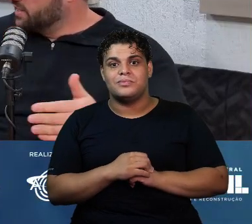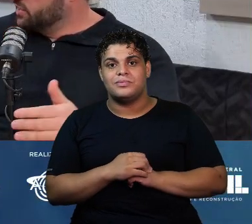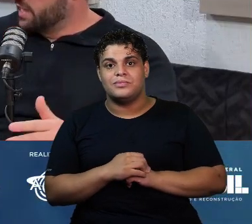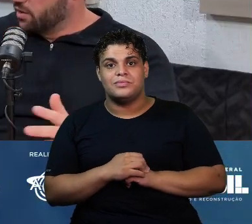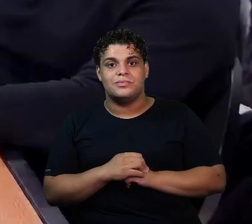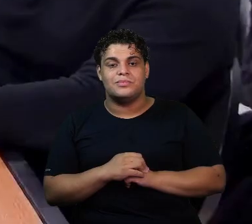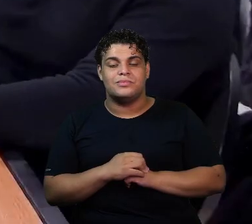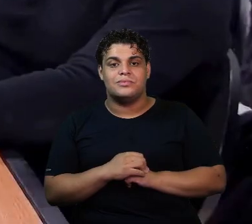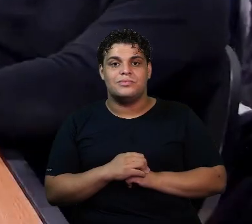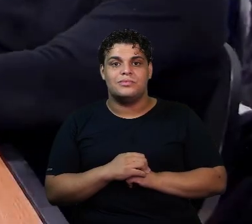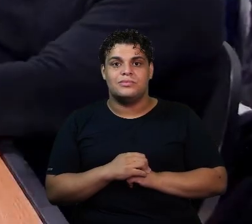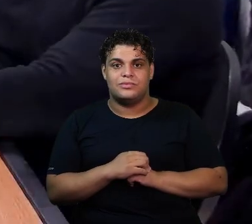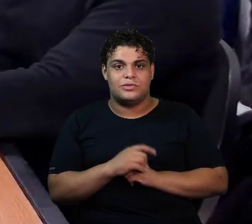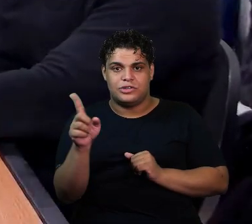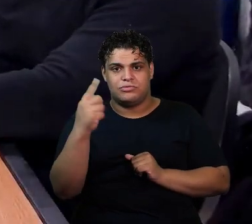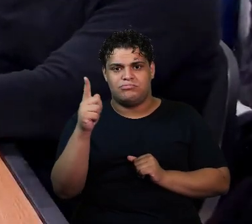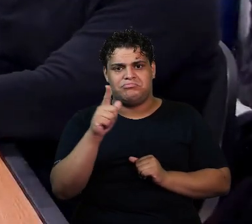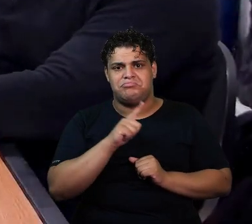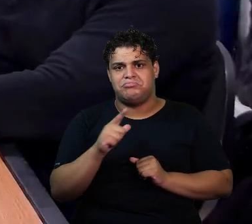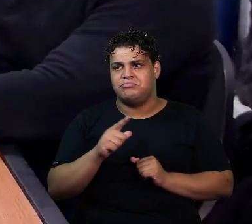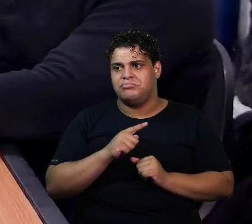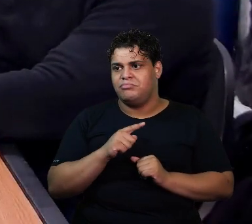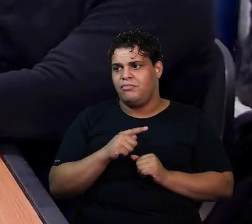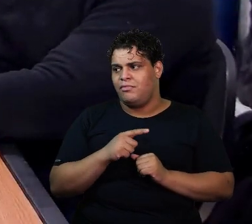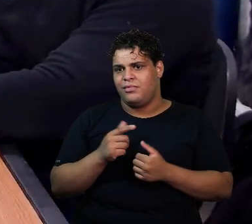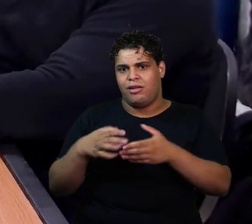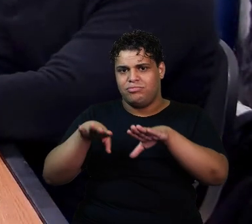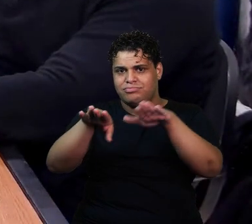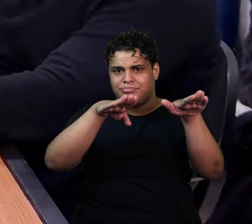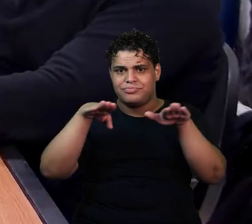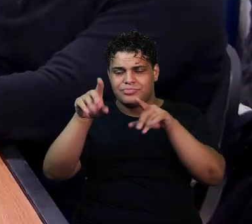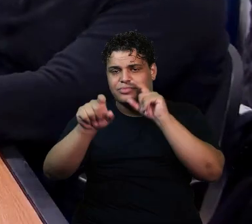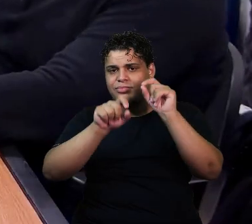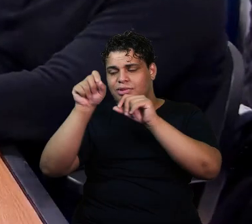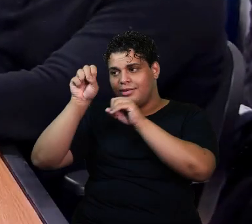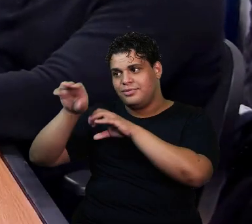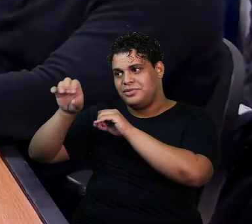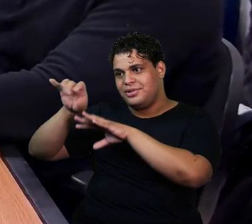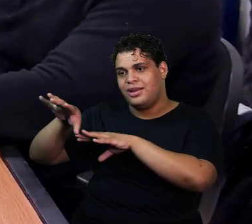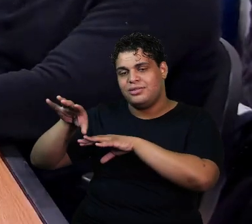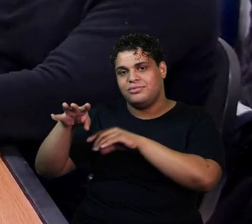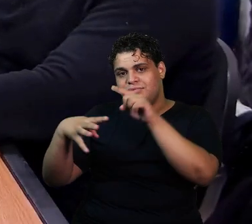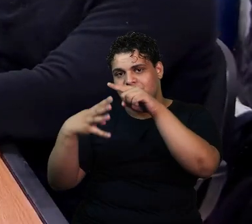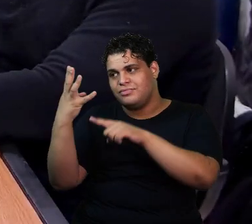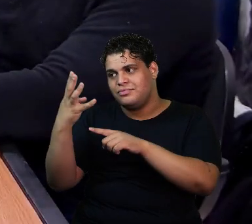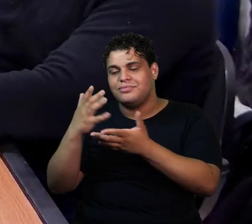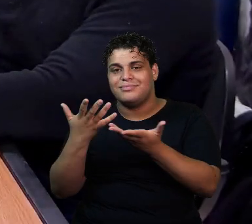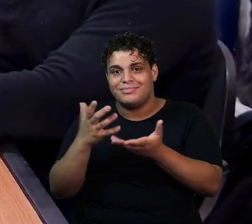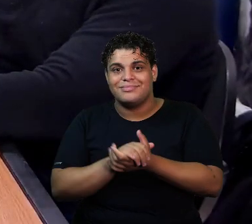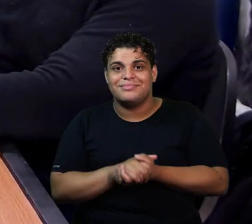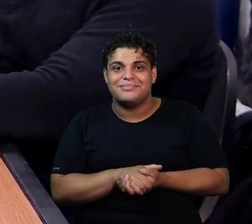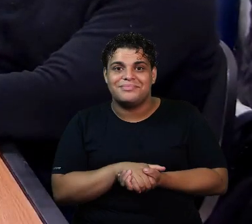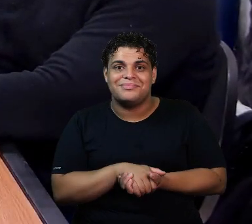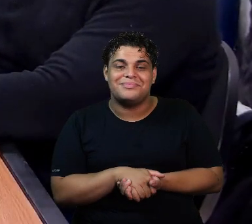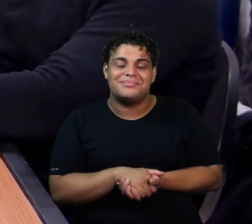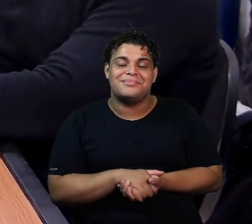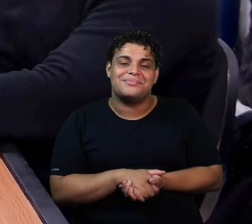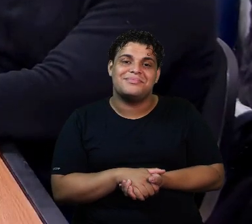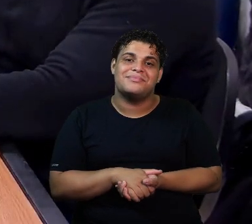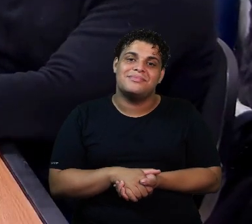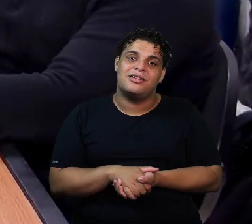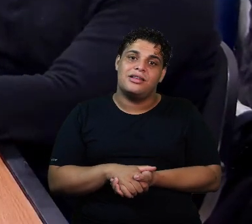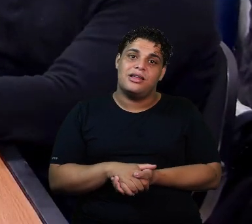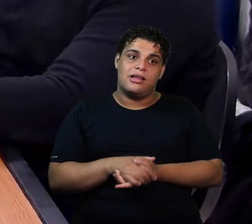ponto, né, que a gente tem em comum aqui, nós quatro aqui nessa live, que é a educação, né, com as crianças, porque na